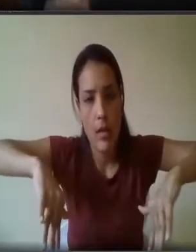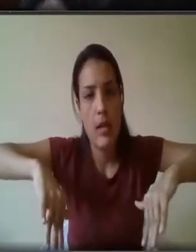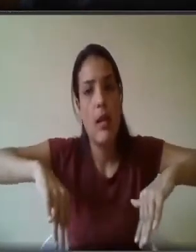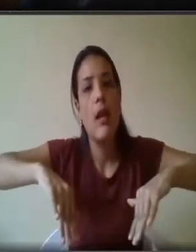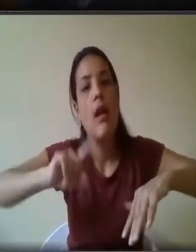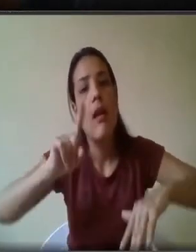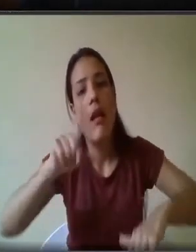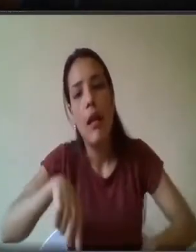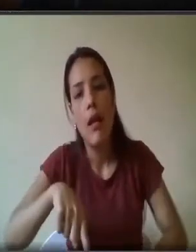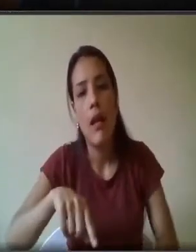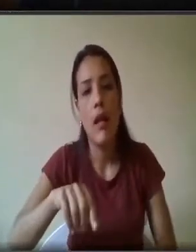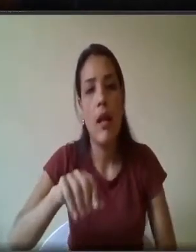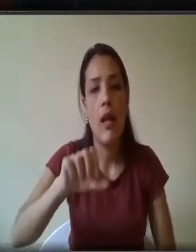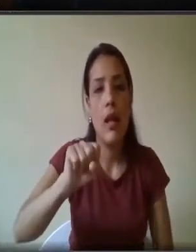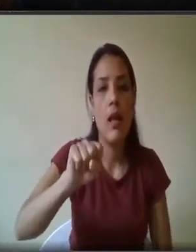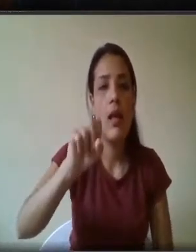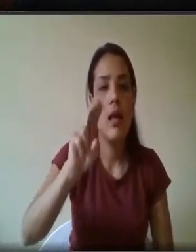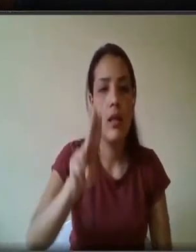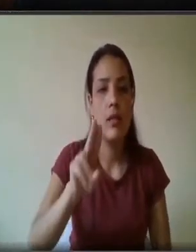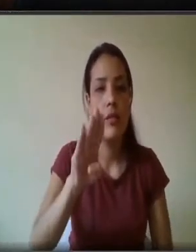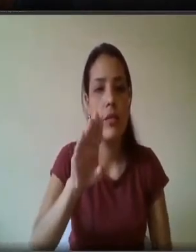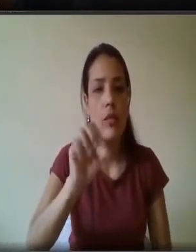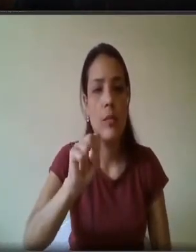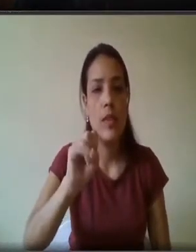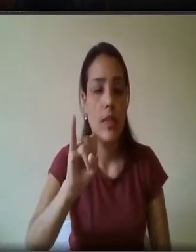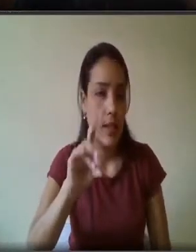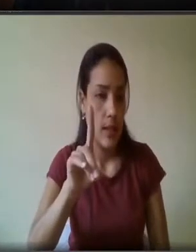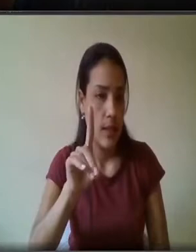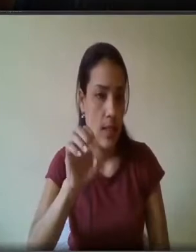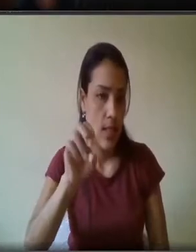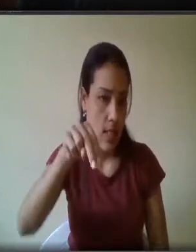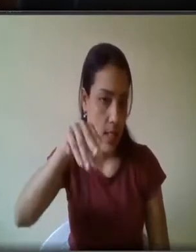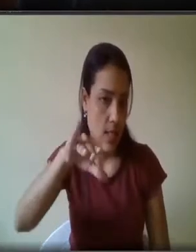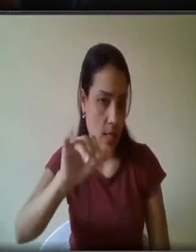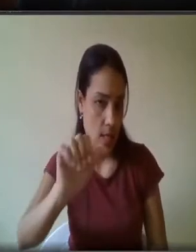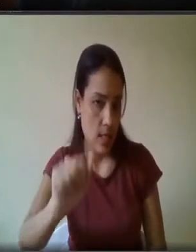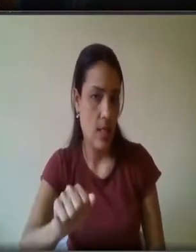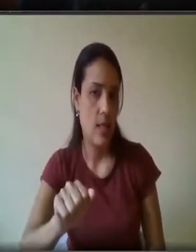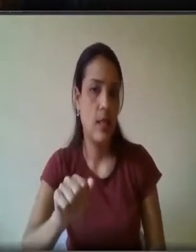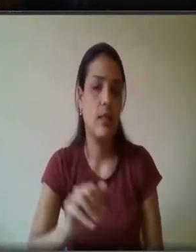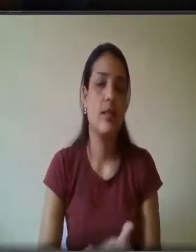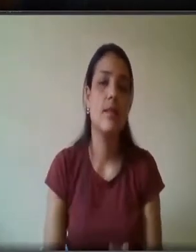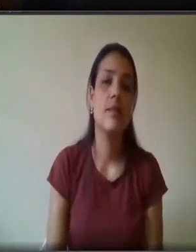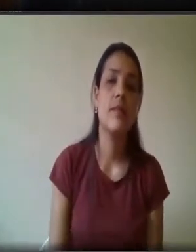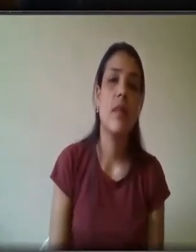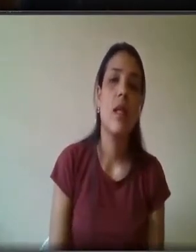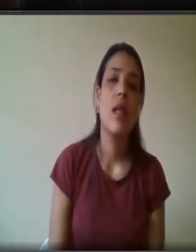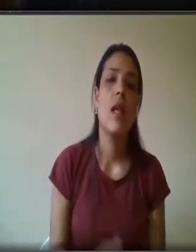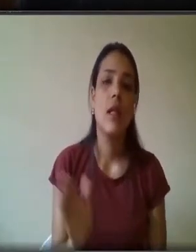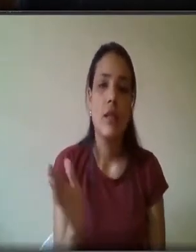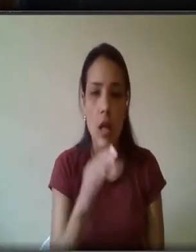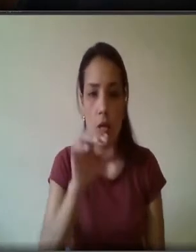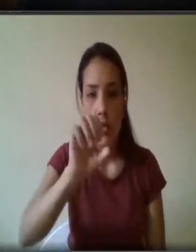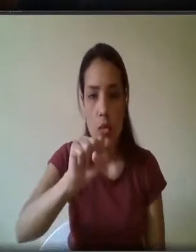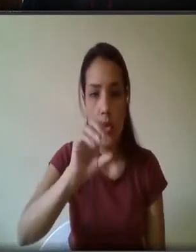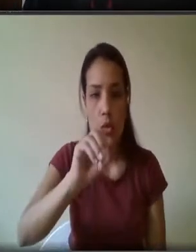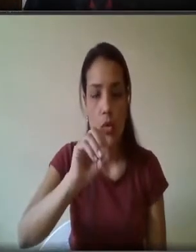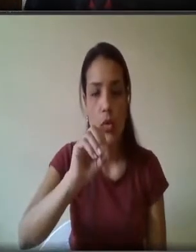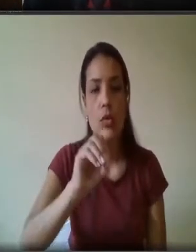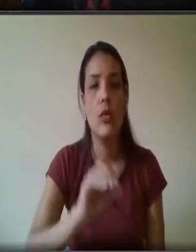de subsidência. Já a orogênese, né? Ouro montanha, gene formação, as formações das